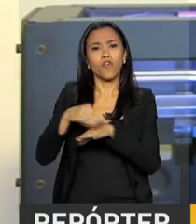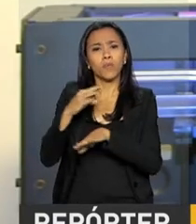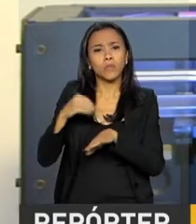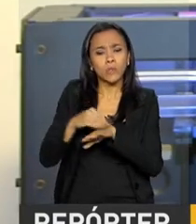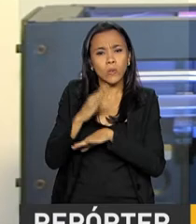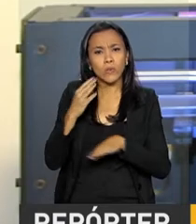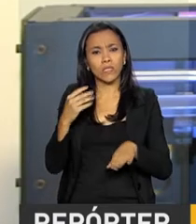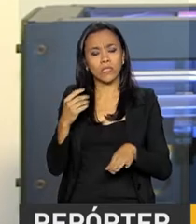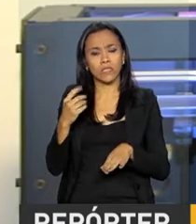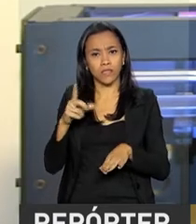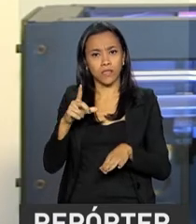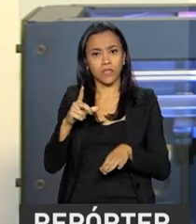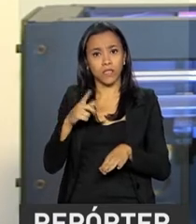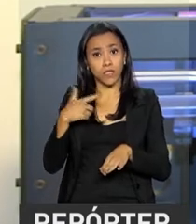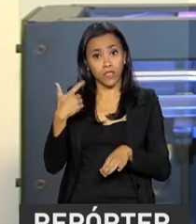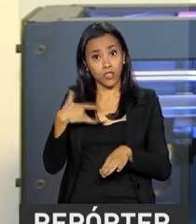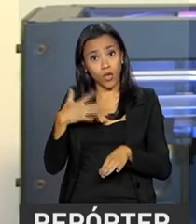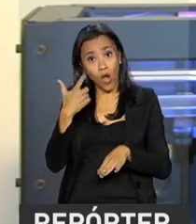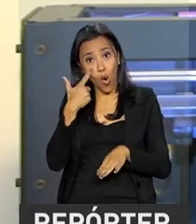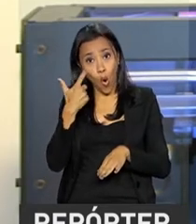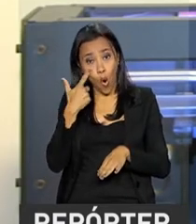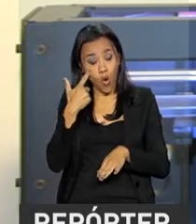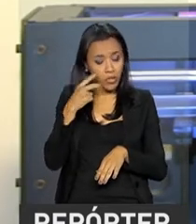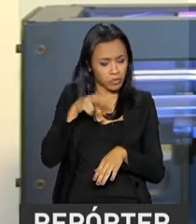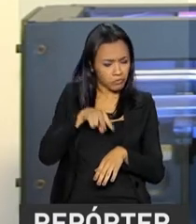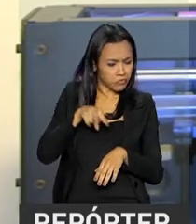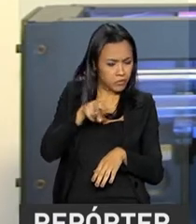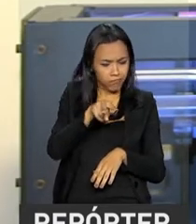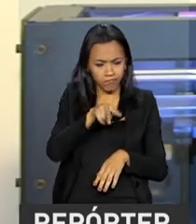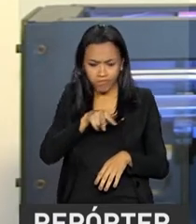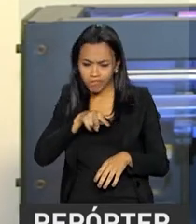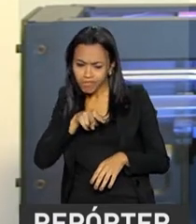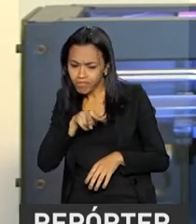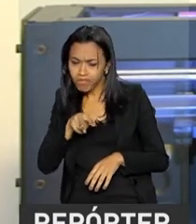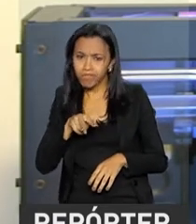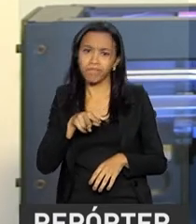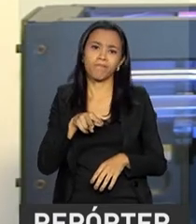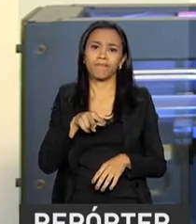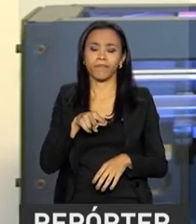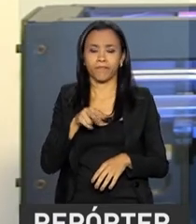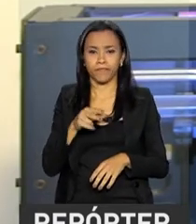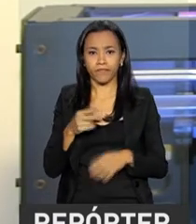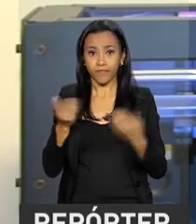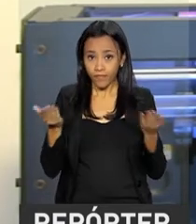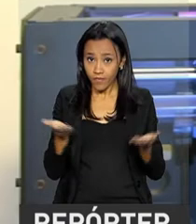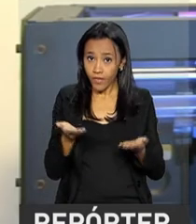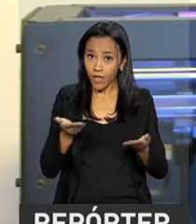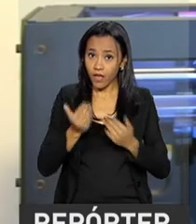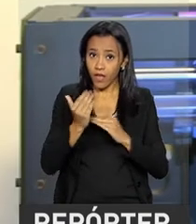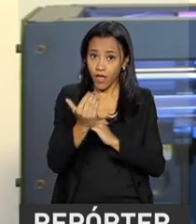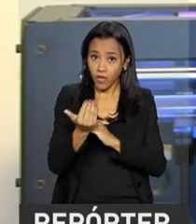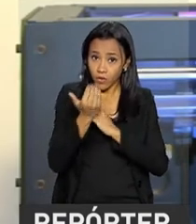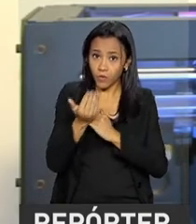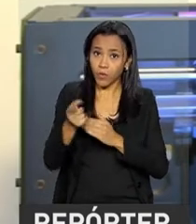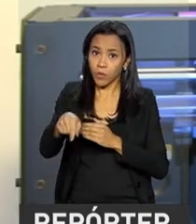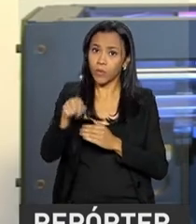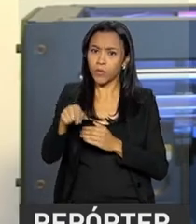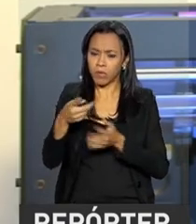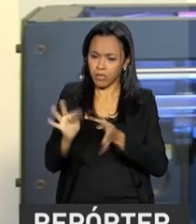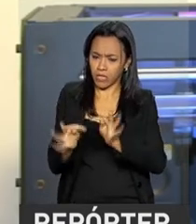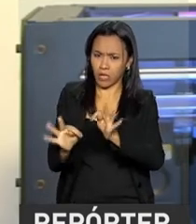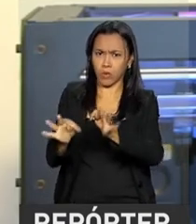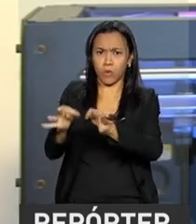interpretava a partir dos nossos olhos em uma confecção e não desenvolvimento de um software esse software